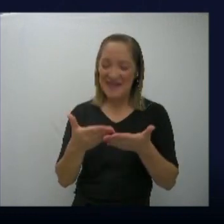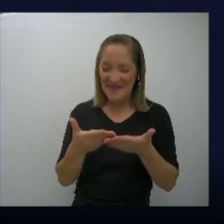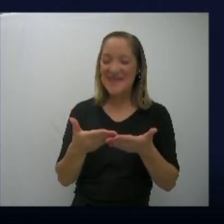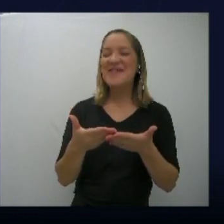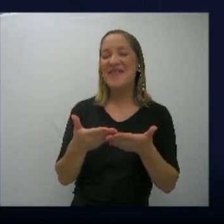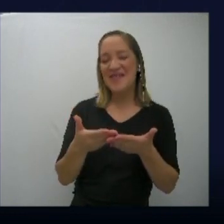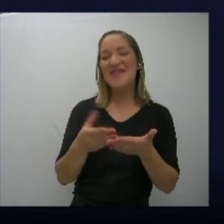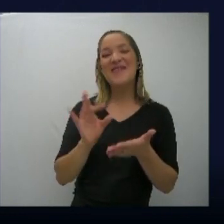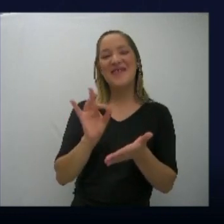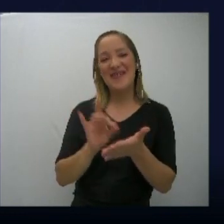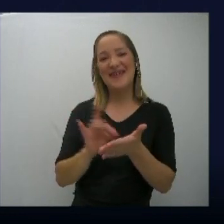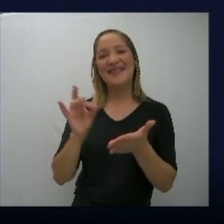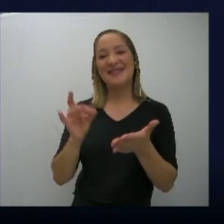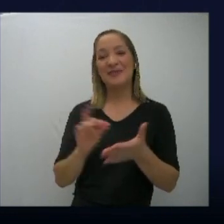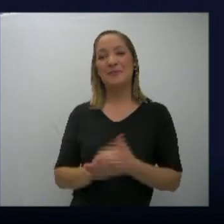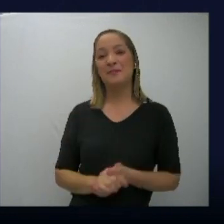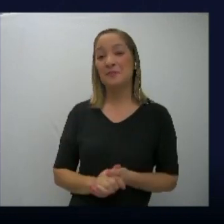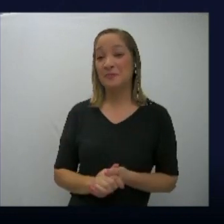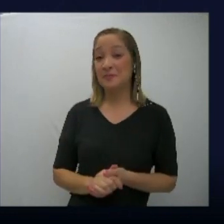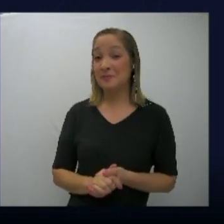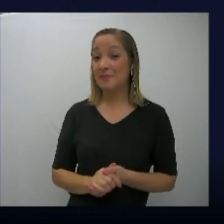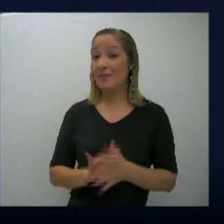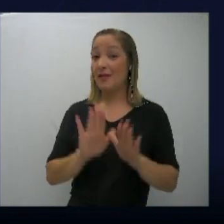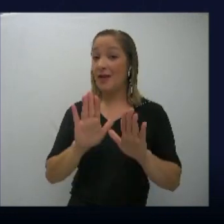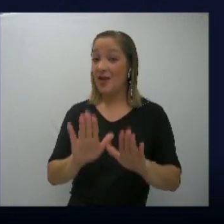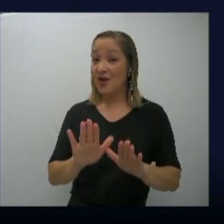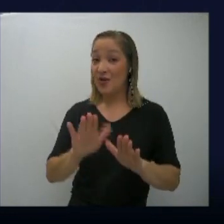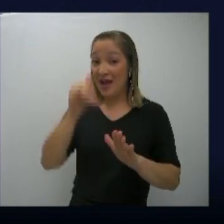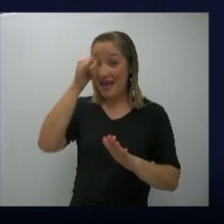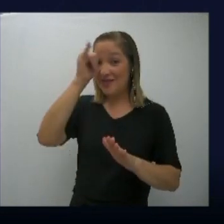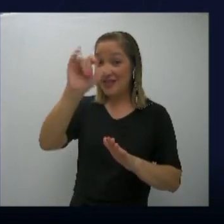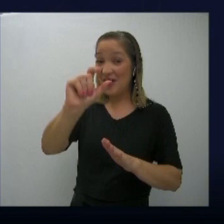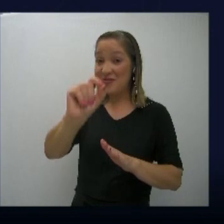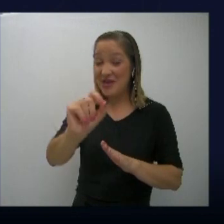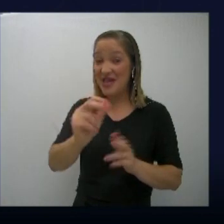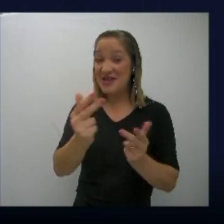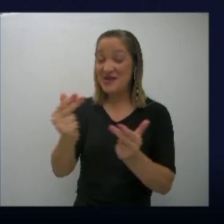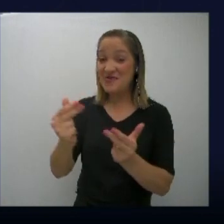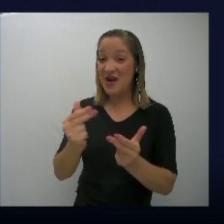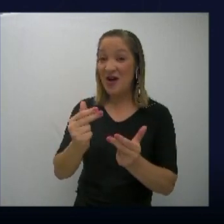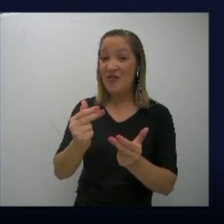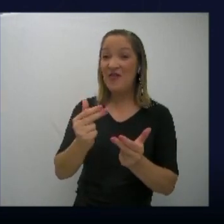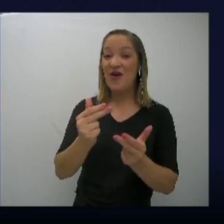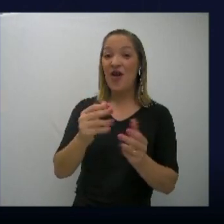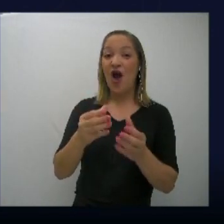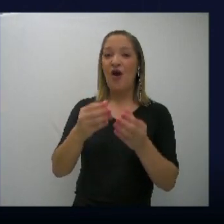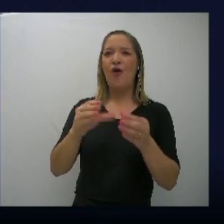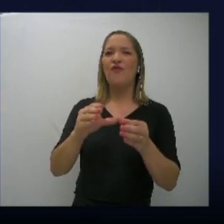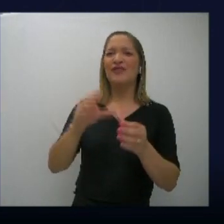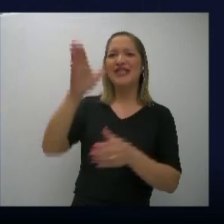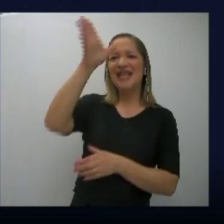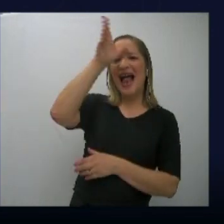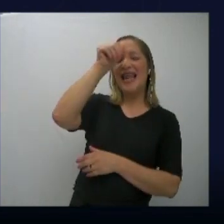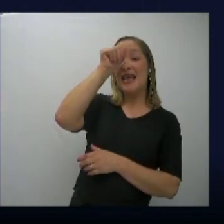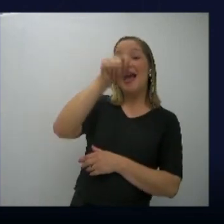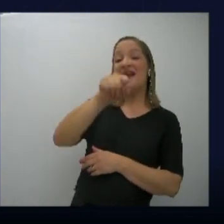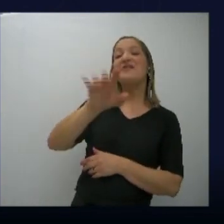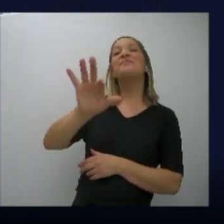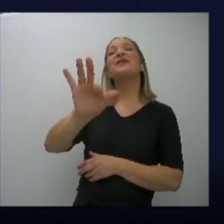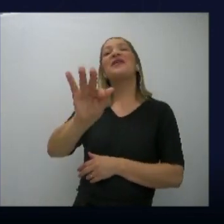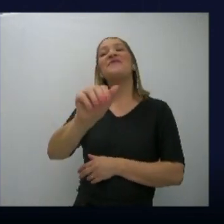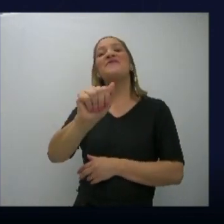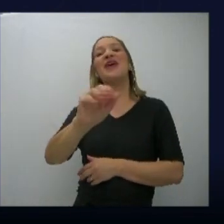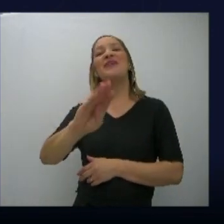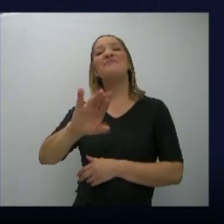a gente que você jogou de galinha mas não vai ser exatamente ele passar a bola para o Fabrício Fabrício como é que você